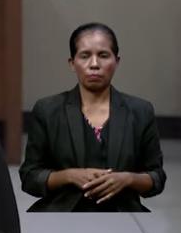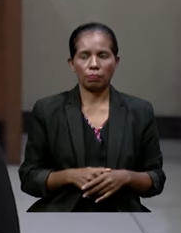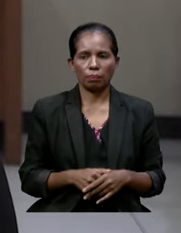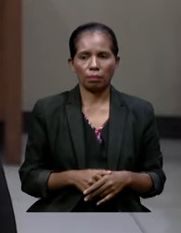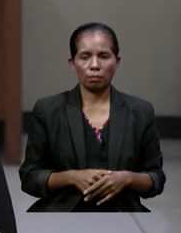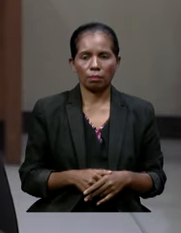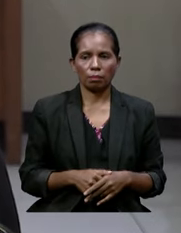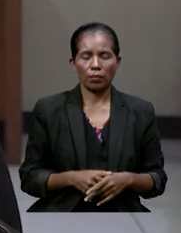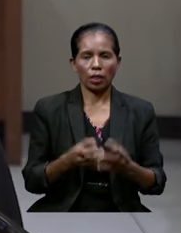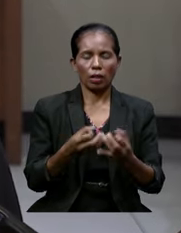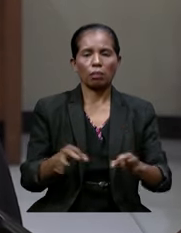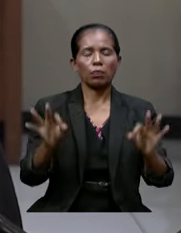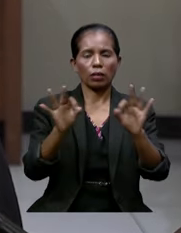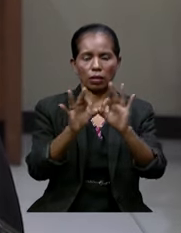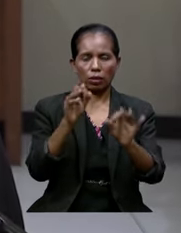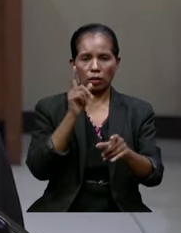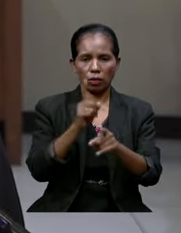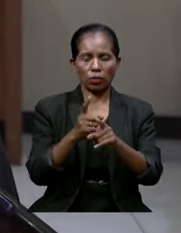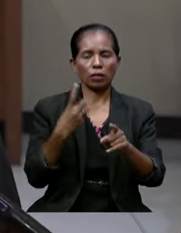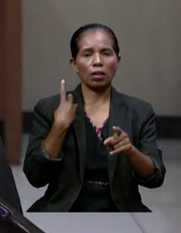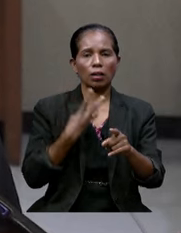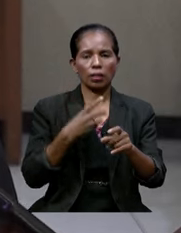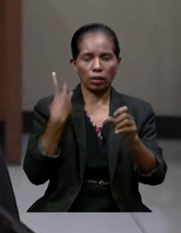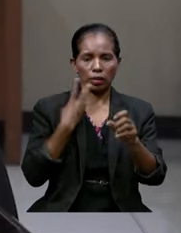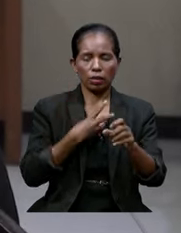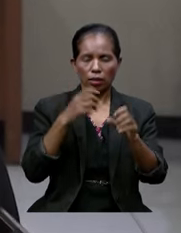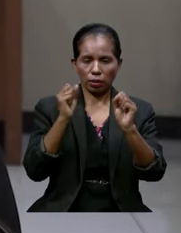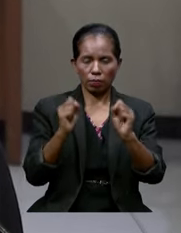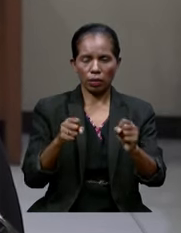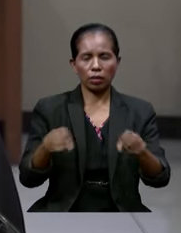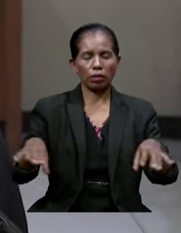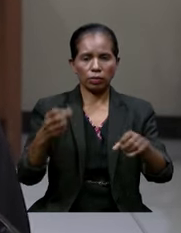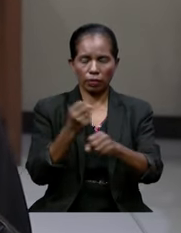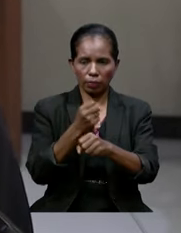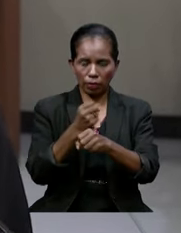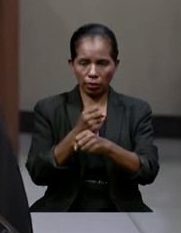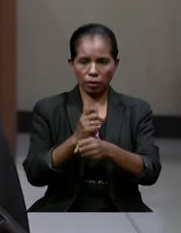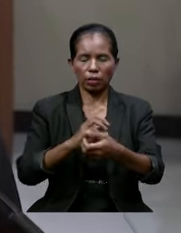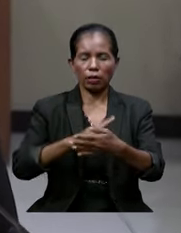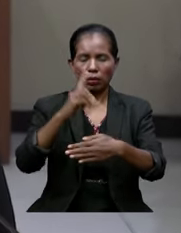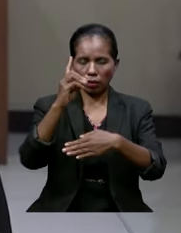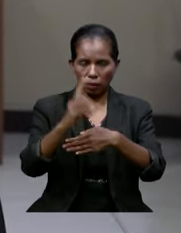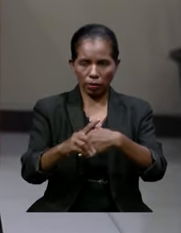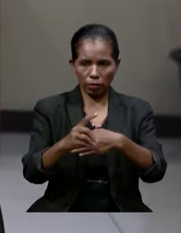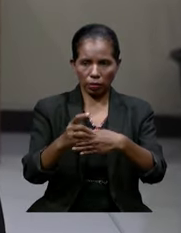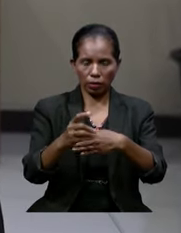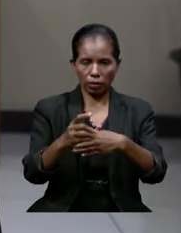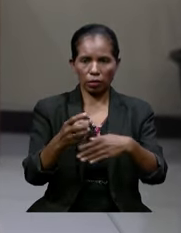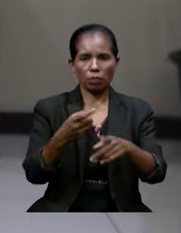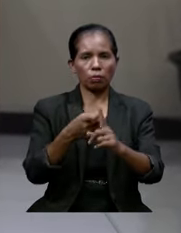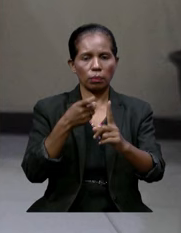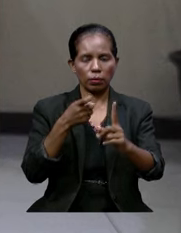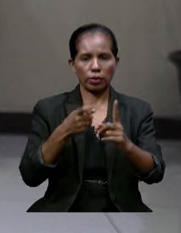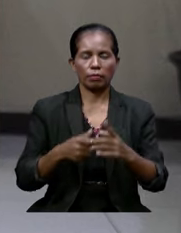Nebe importante atu bele reforça desenvolvimento institucional usi